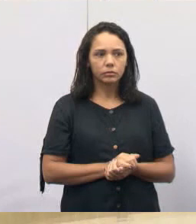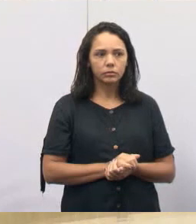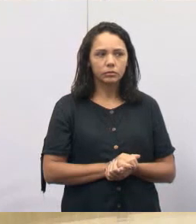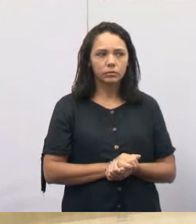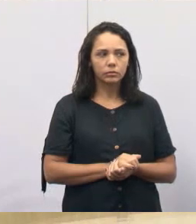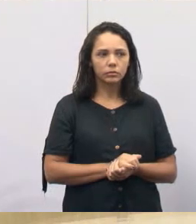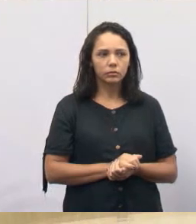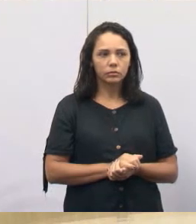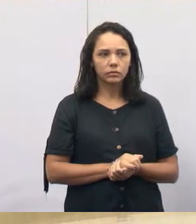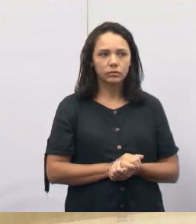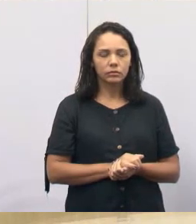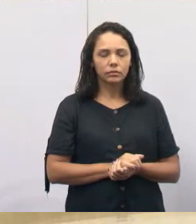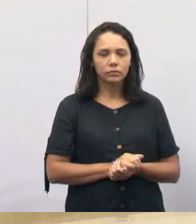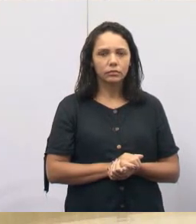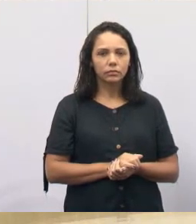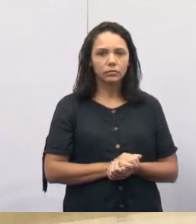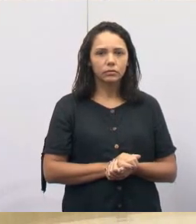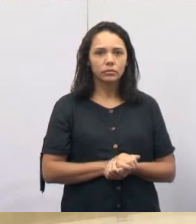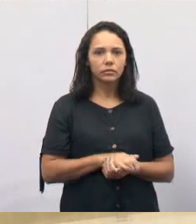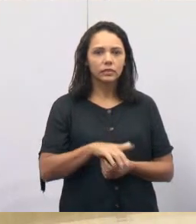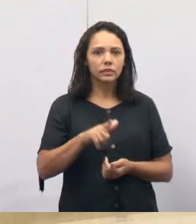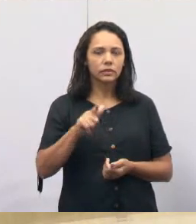fisiatria,